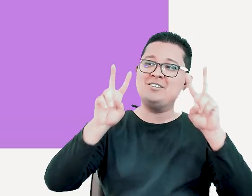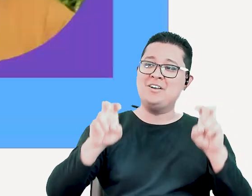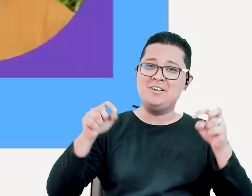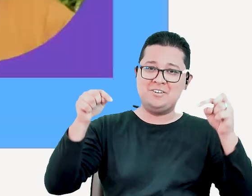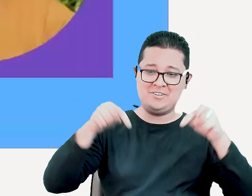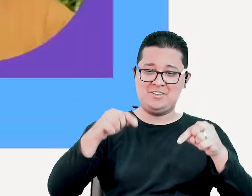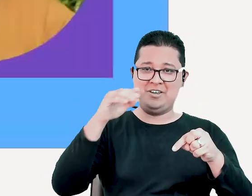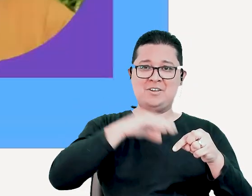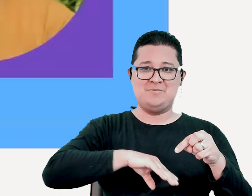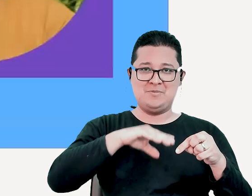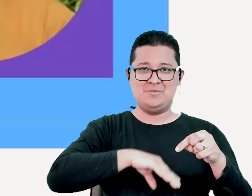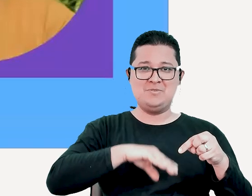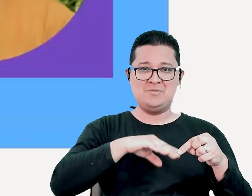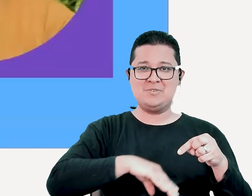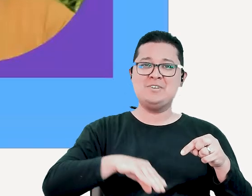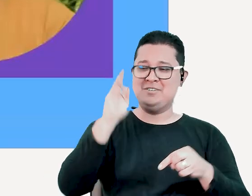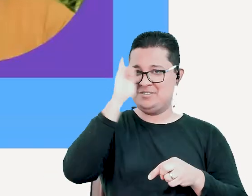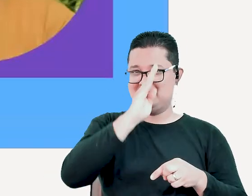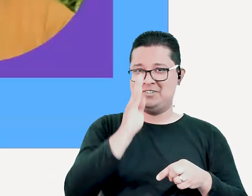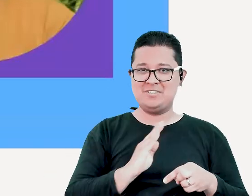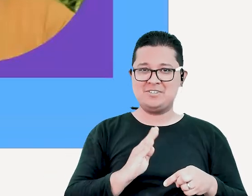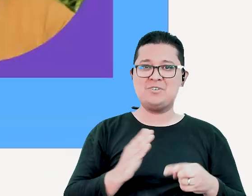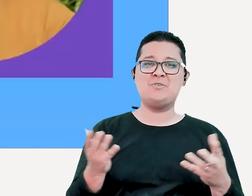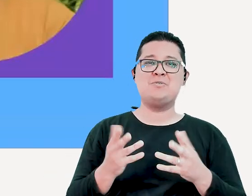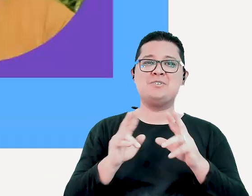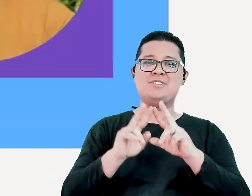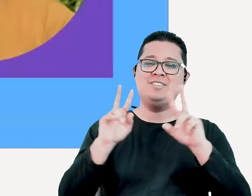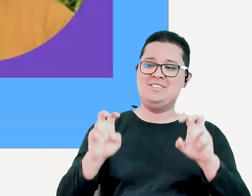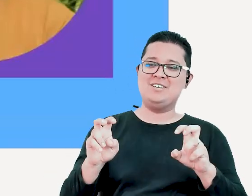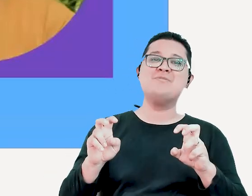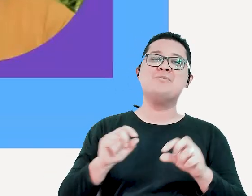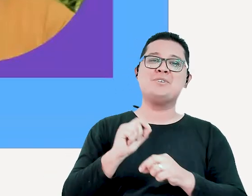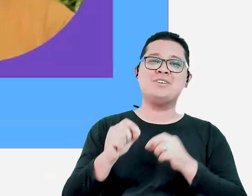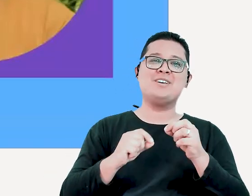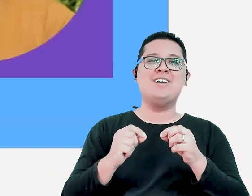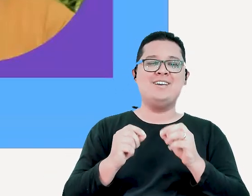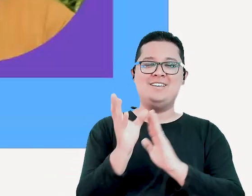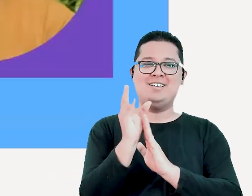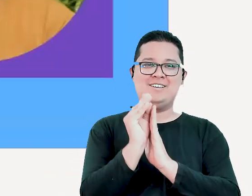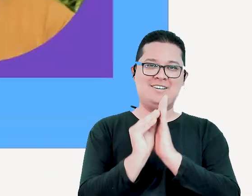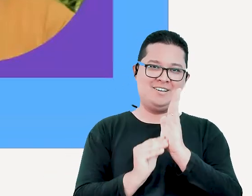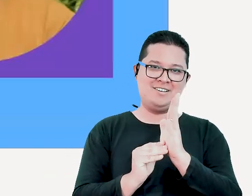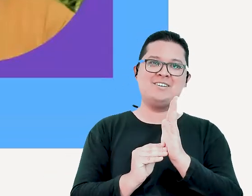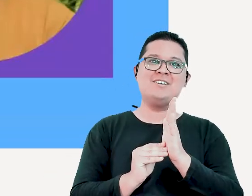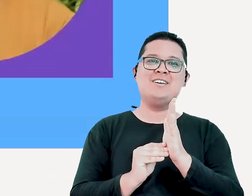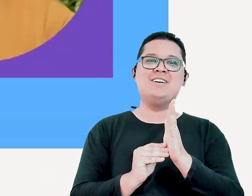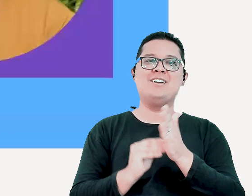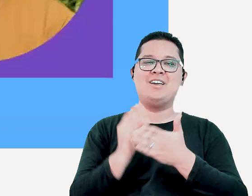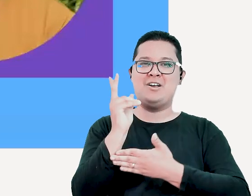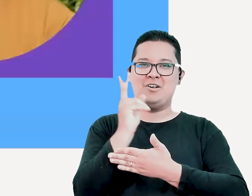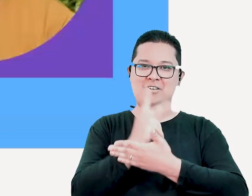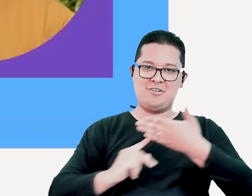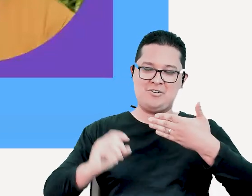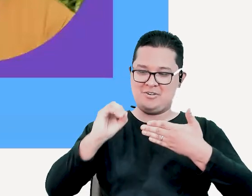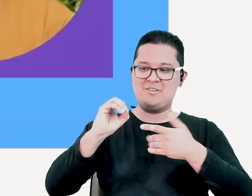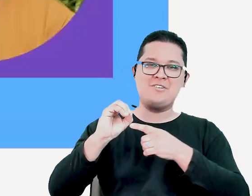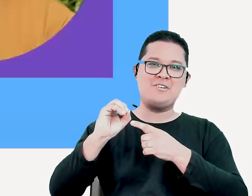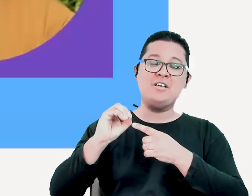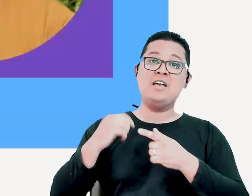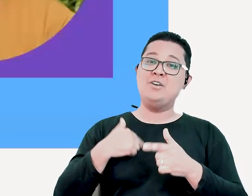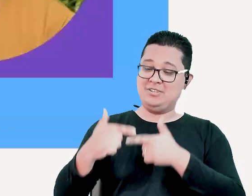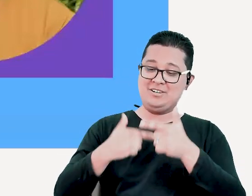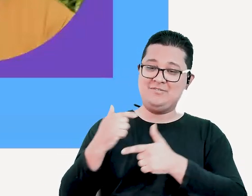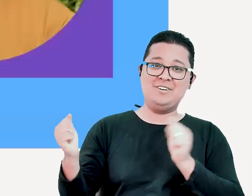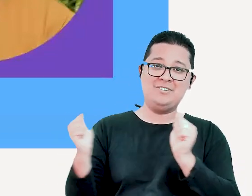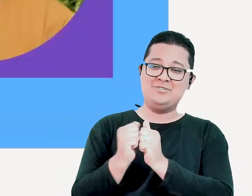Thaís Hernandes, que eu tenho o privilégio de trabalhar junto com ela, porque ela está no iFood para nossa sorte, né? Então,